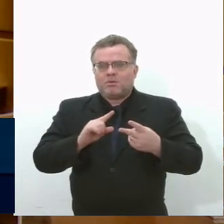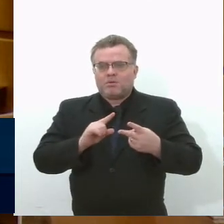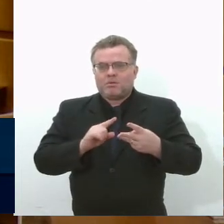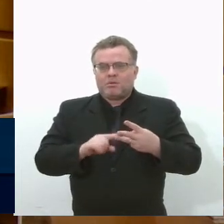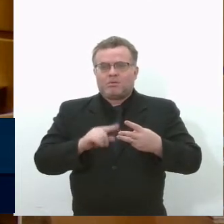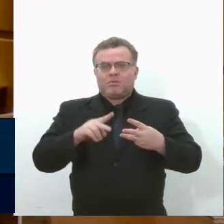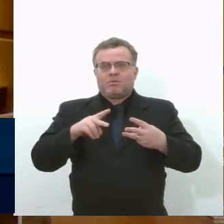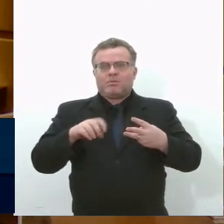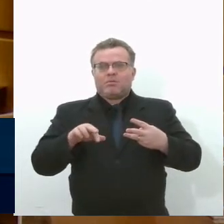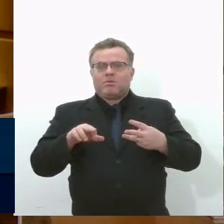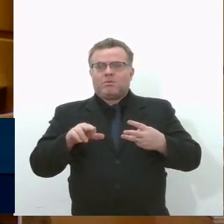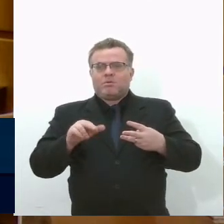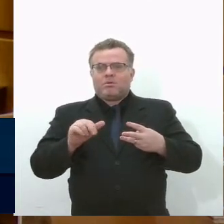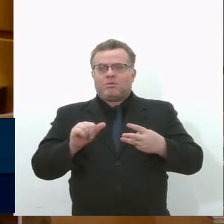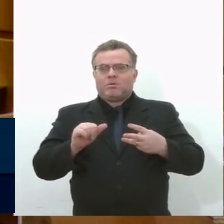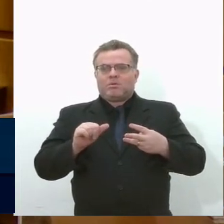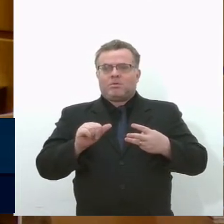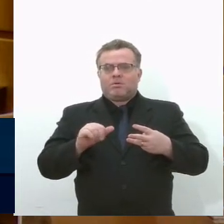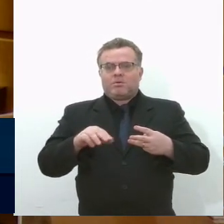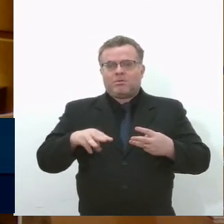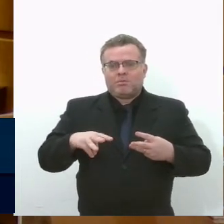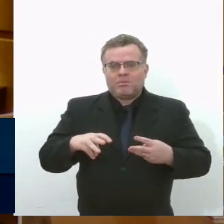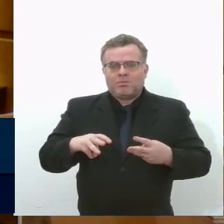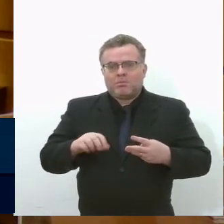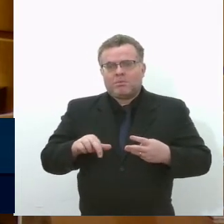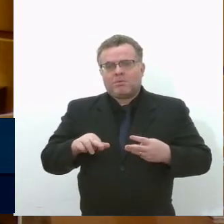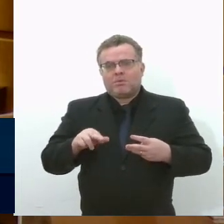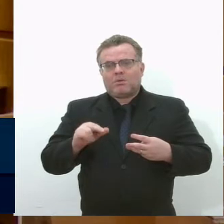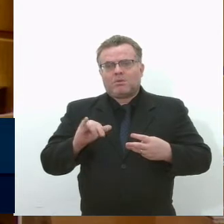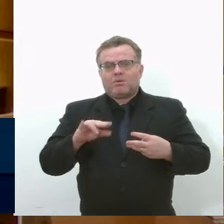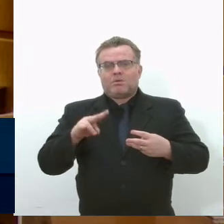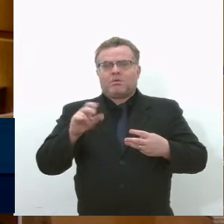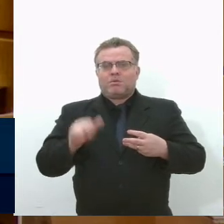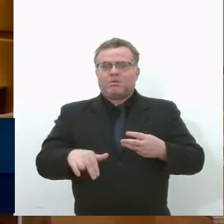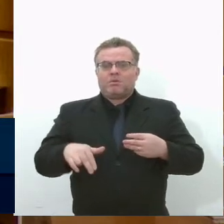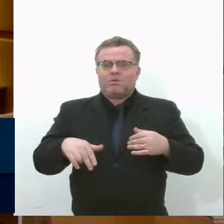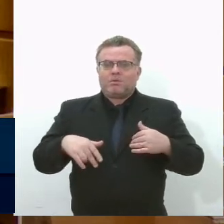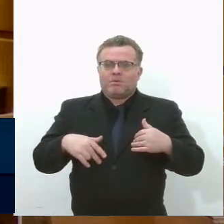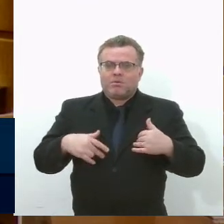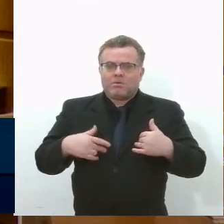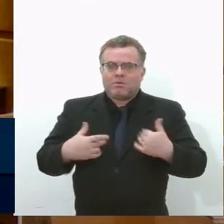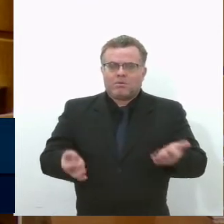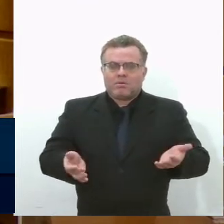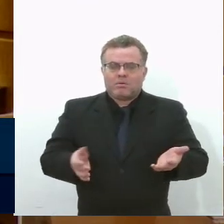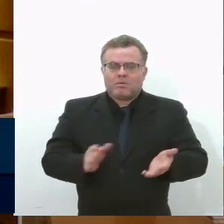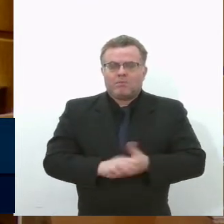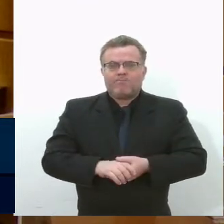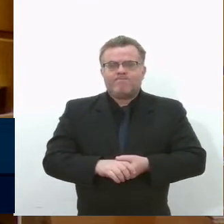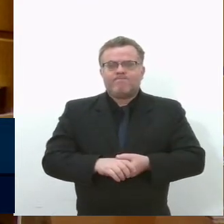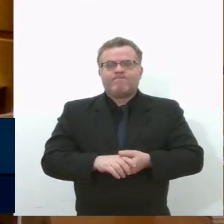pagam IPTU em Aracaju. Pagam aonde? O Supremo não diz.